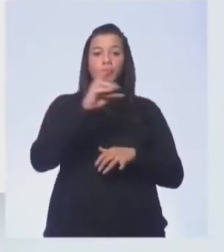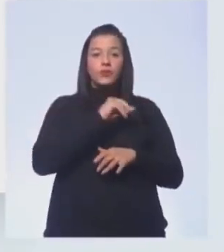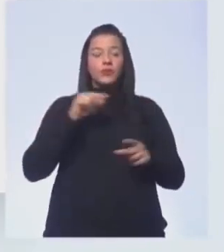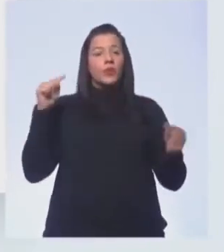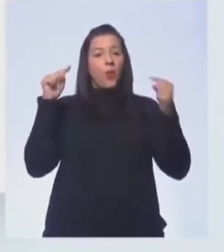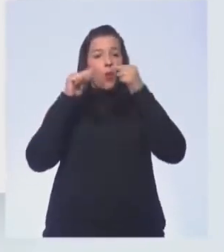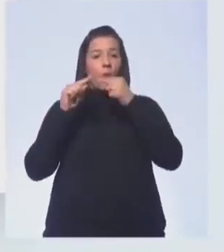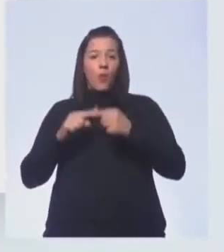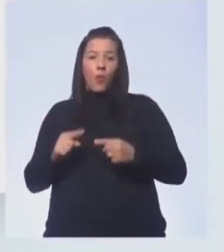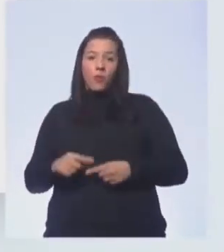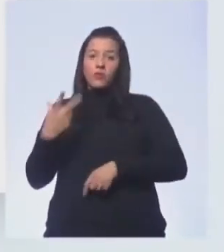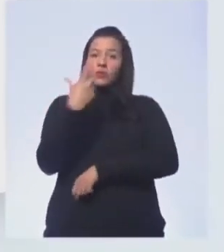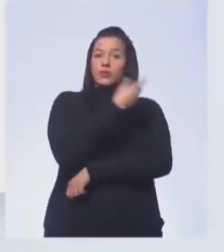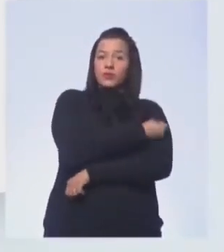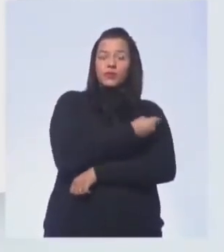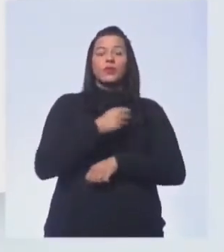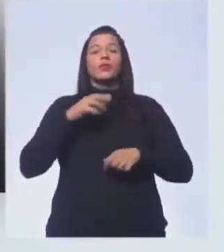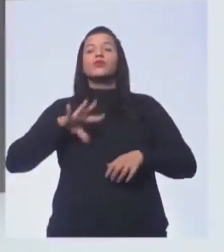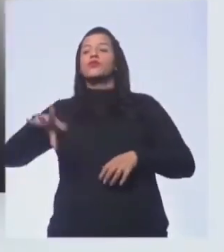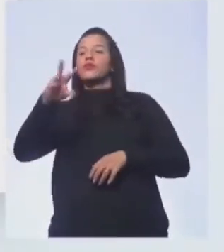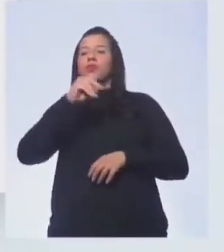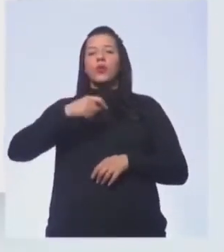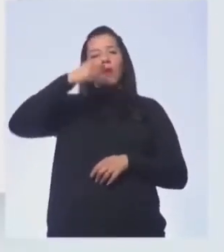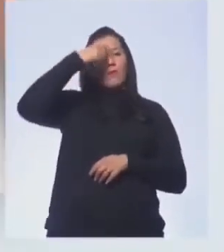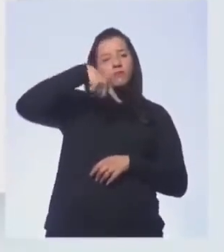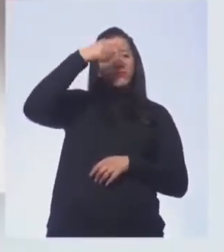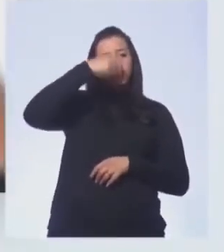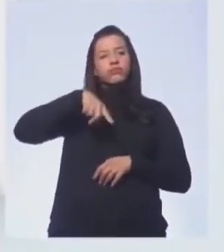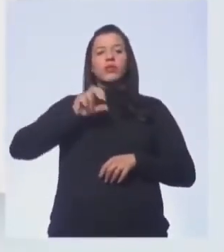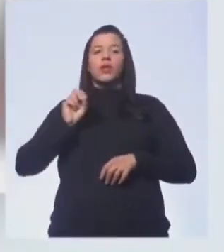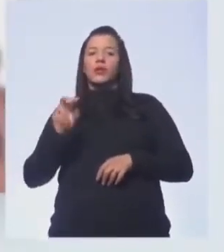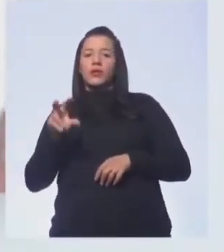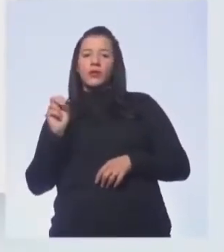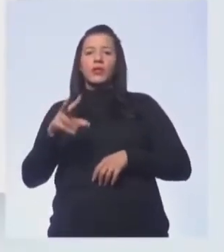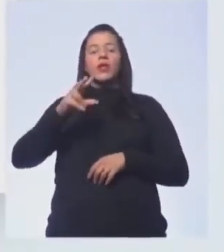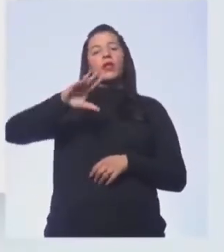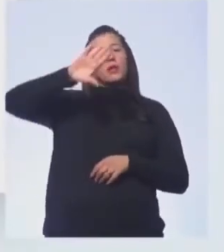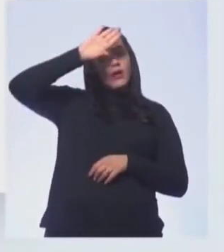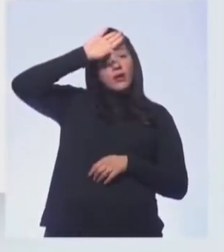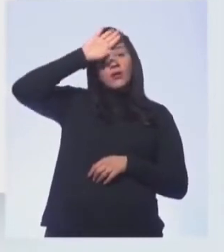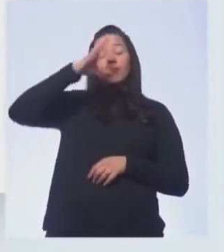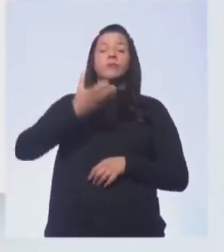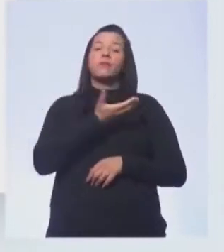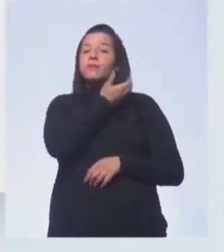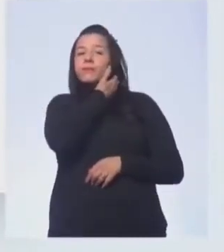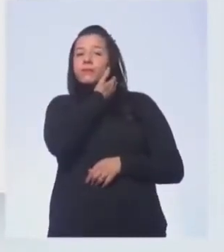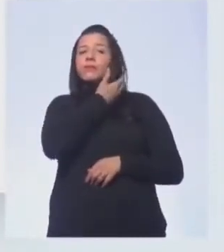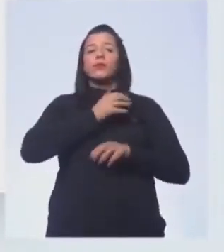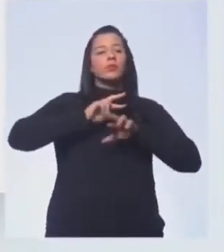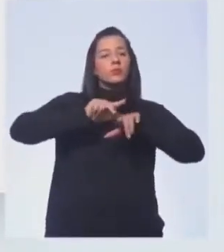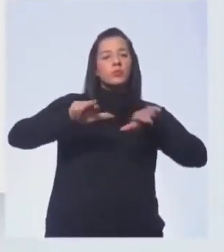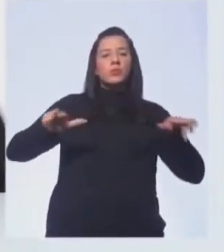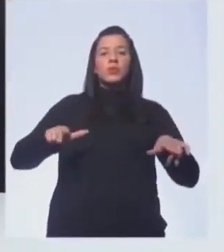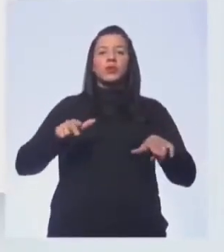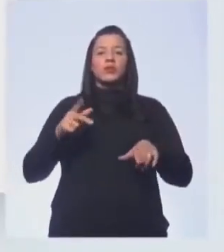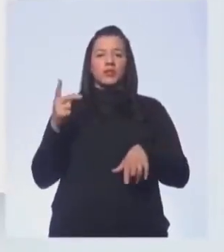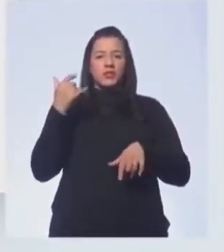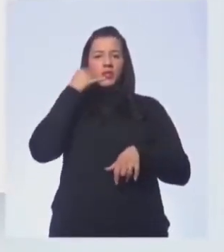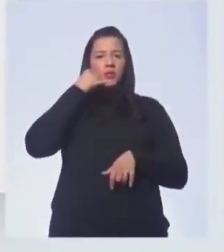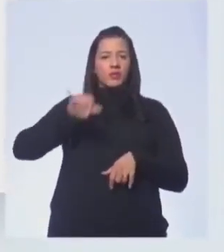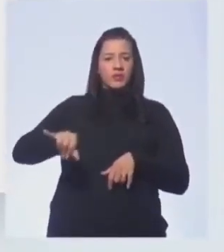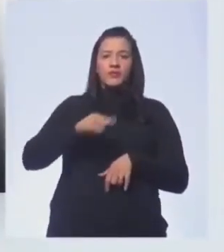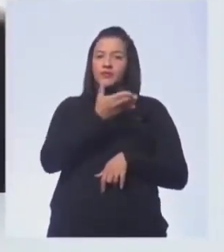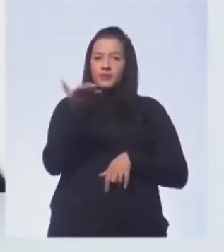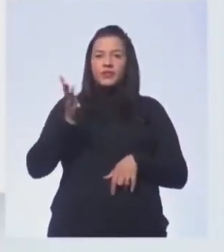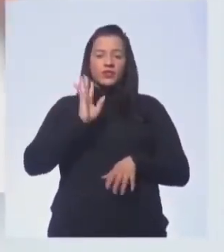autismo com a vacina da tríplice viral, aquela vacina que combate o sarampo, a rubéola e a cachumba, que você com certeza